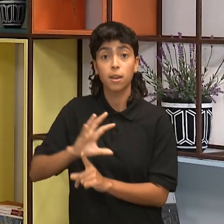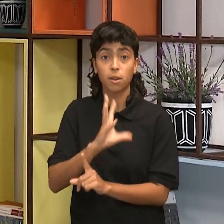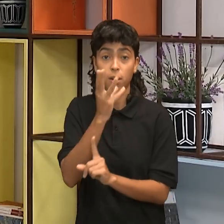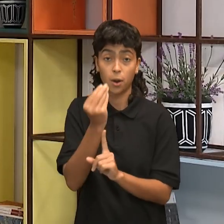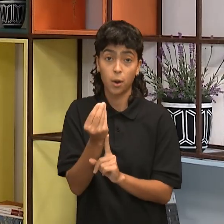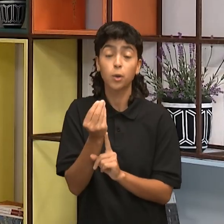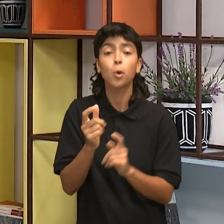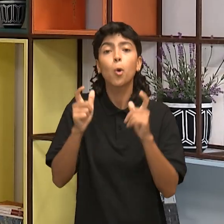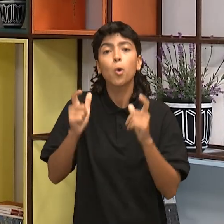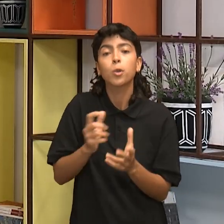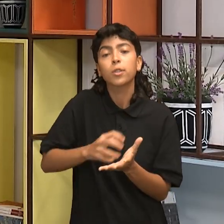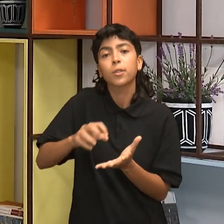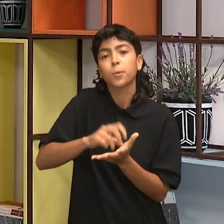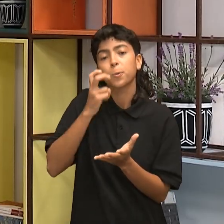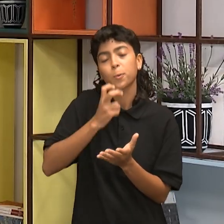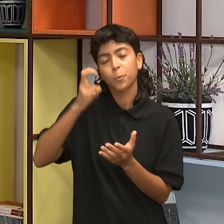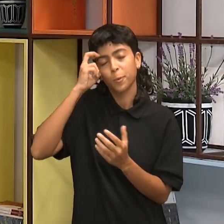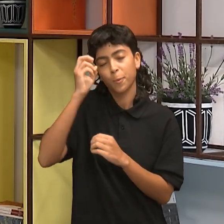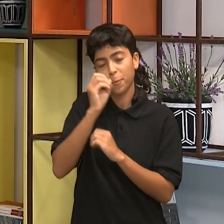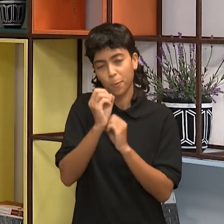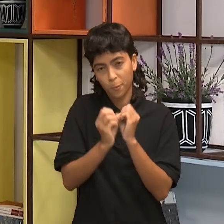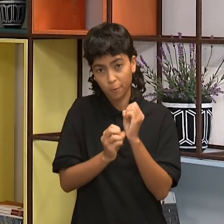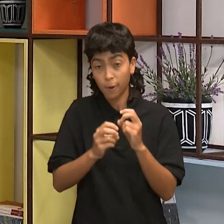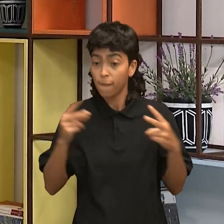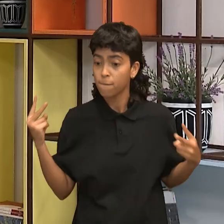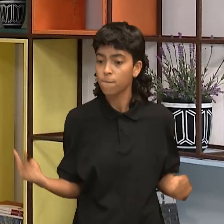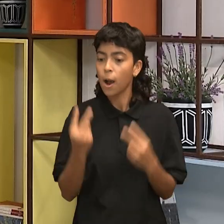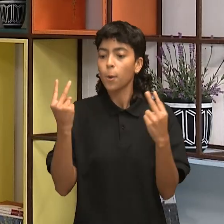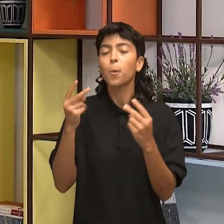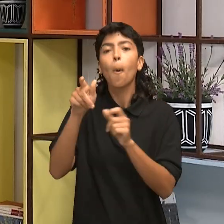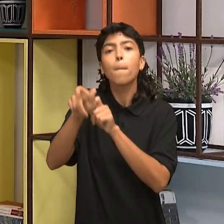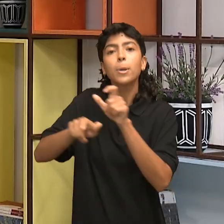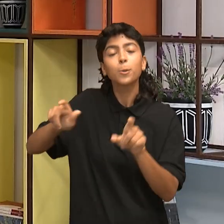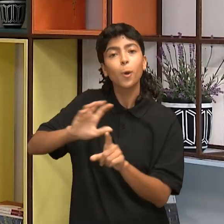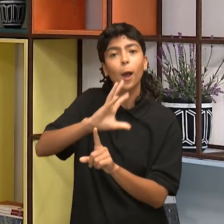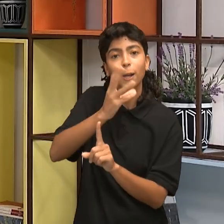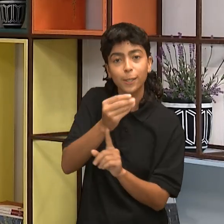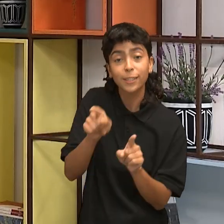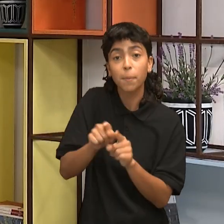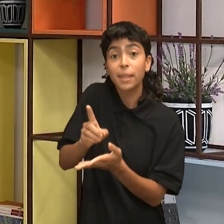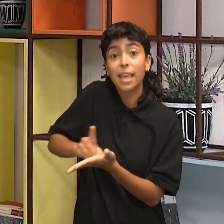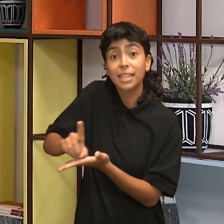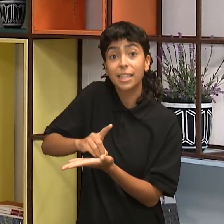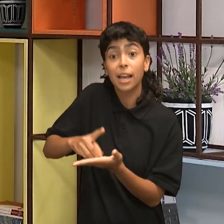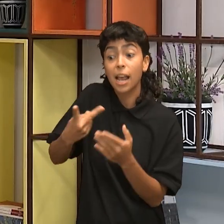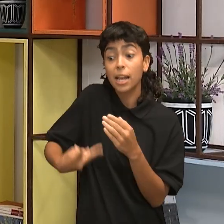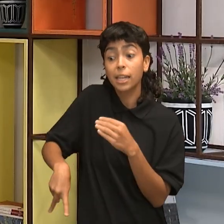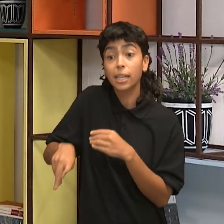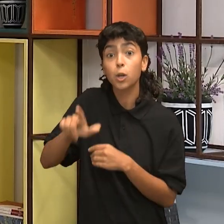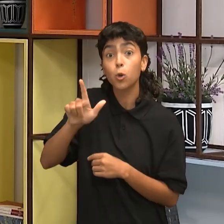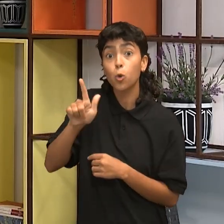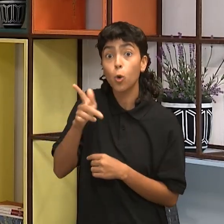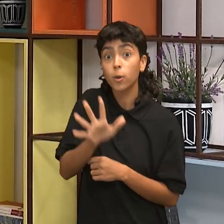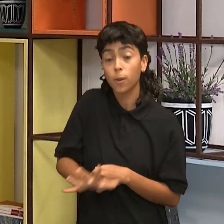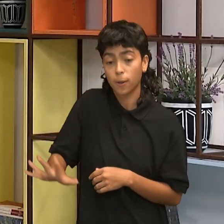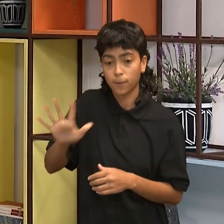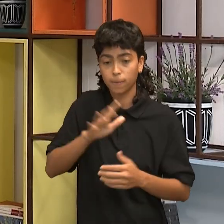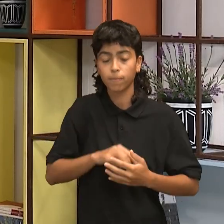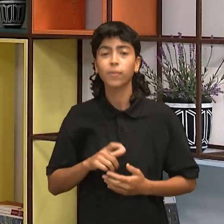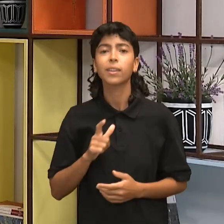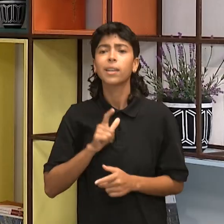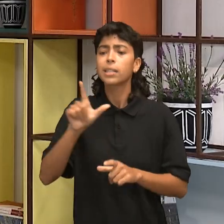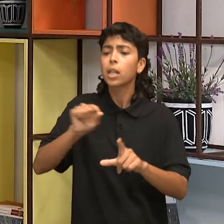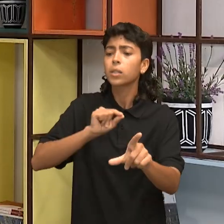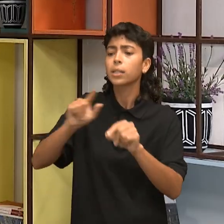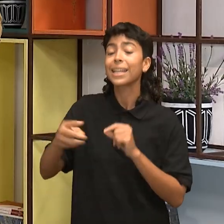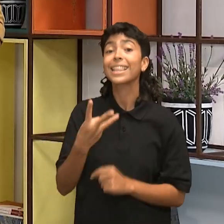Centro Cultural UFG, que valoriza a produção de artistas e designers locais. Serão selecionadas até 30